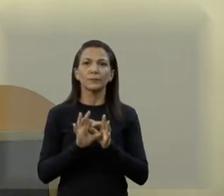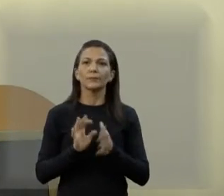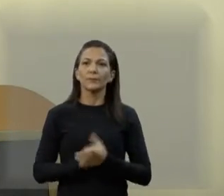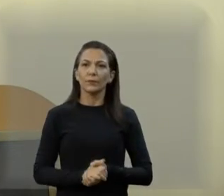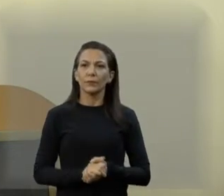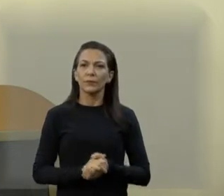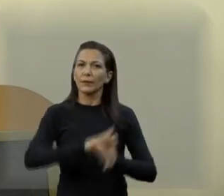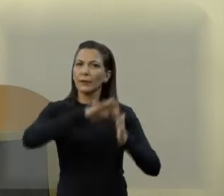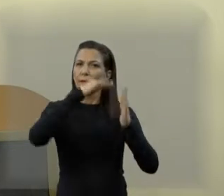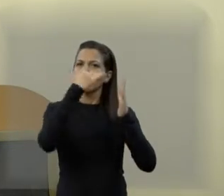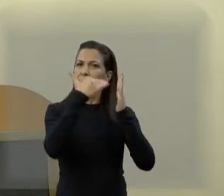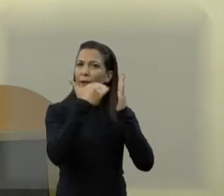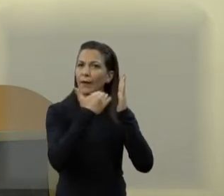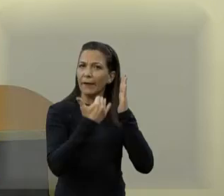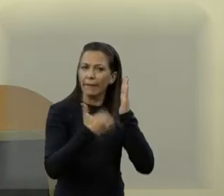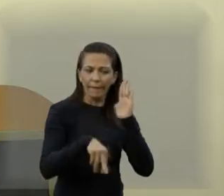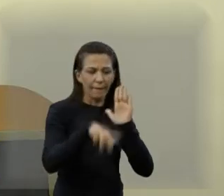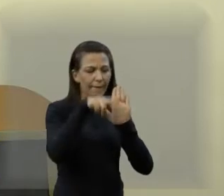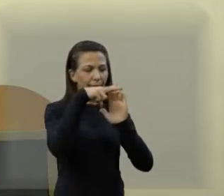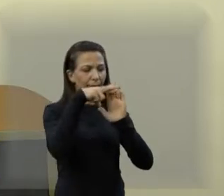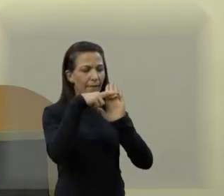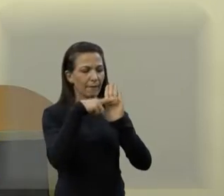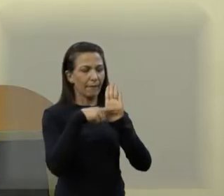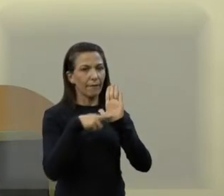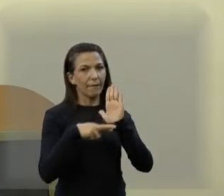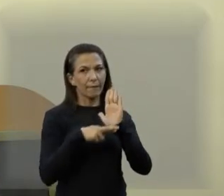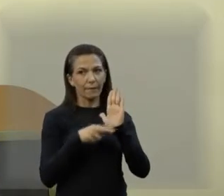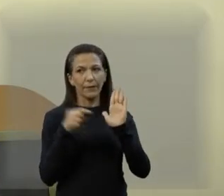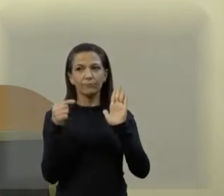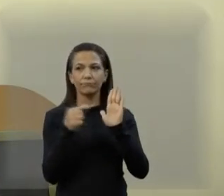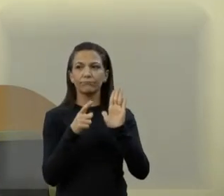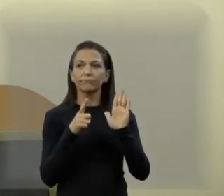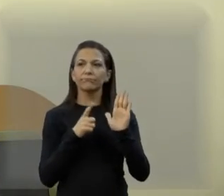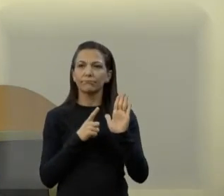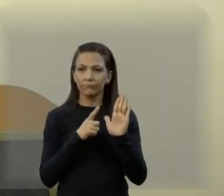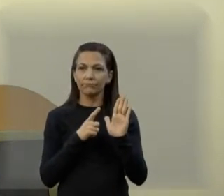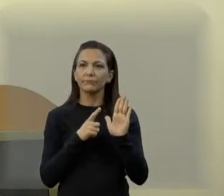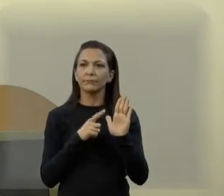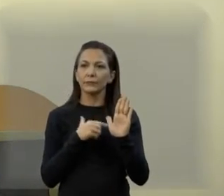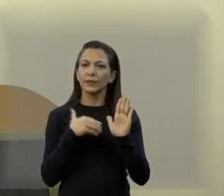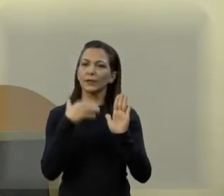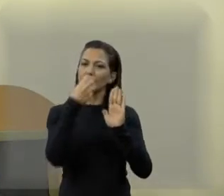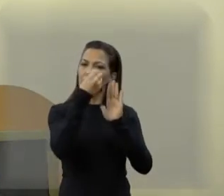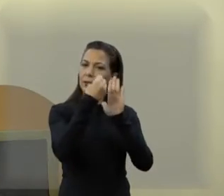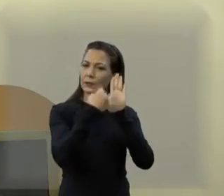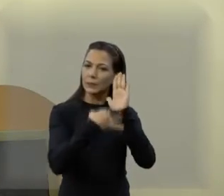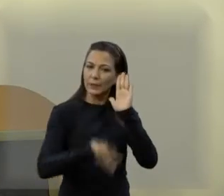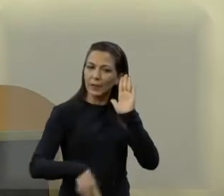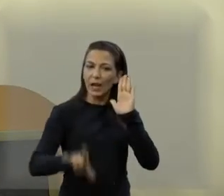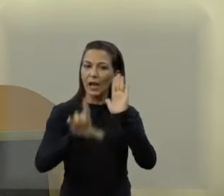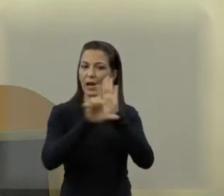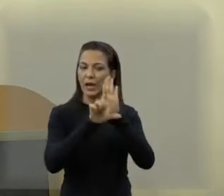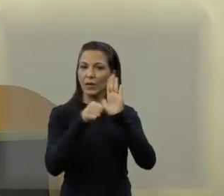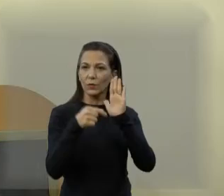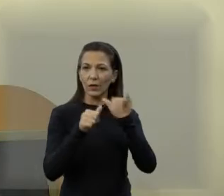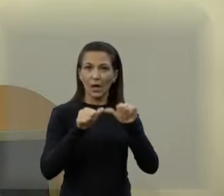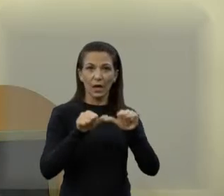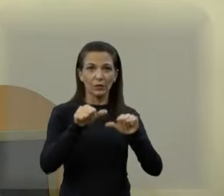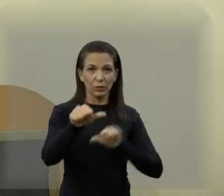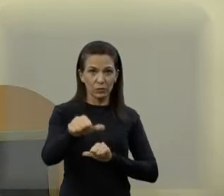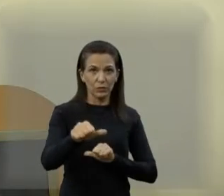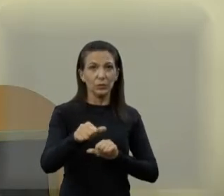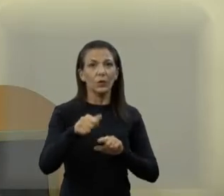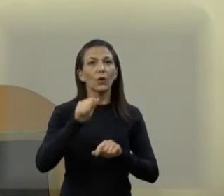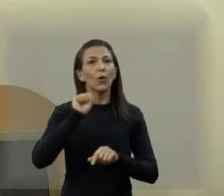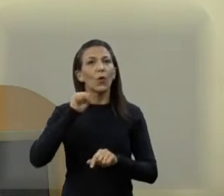daí tem toda a normativa e arrolada na própria lei atualizada